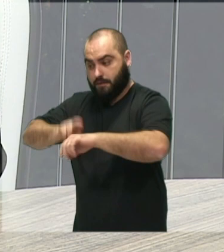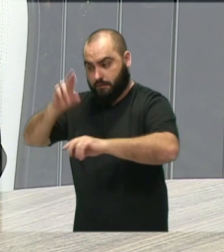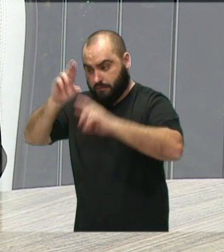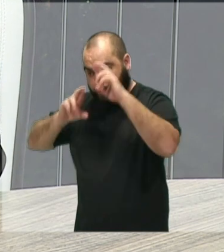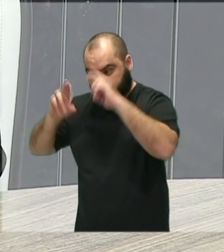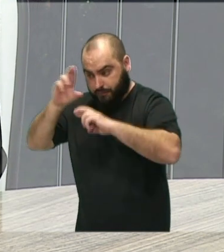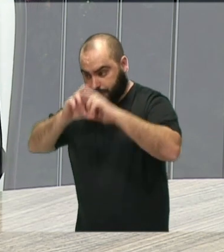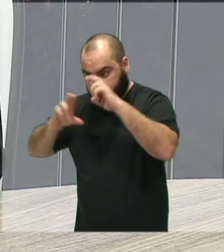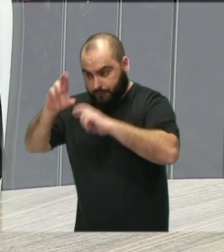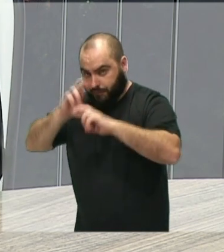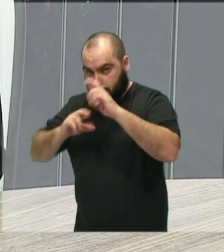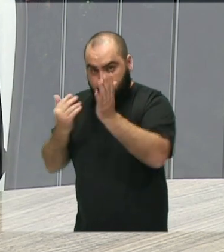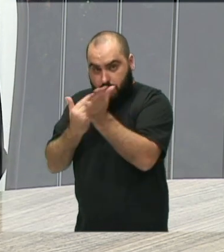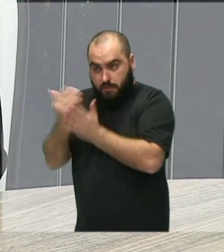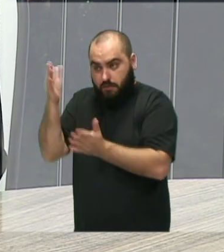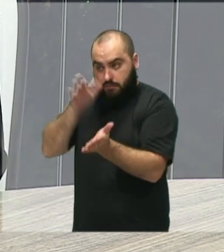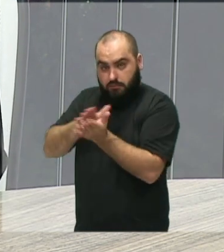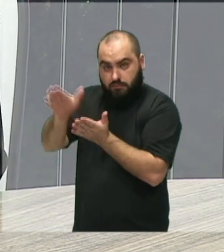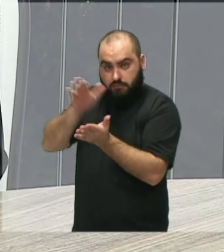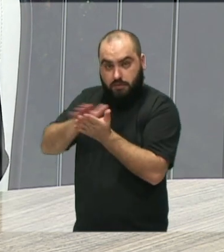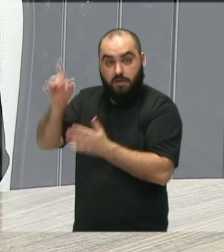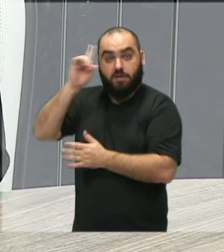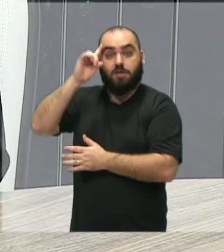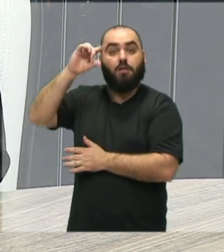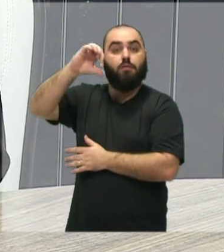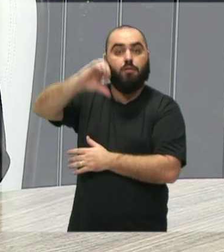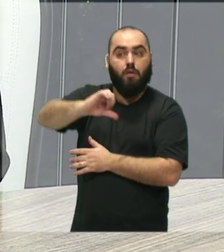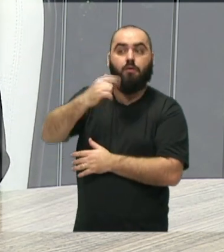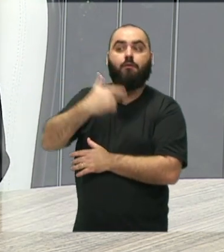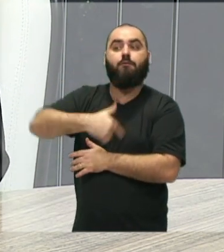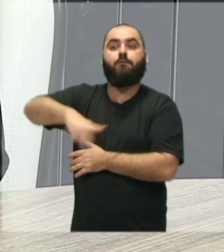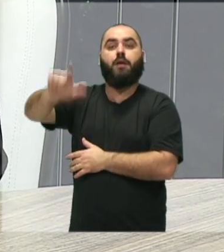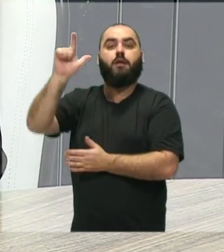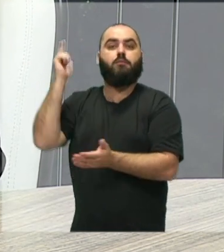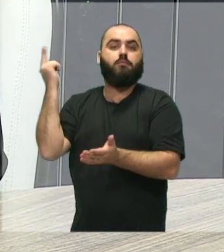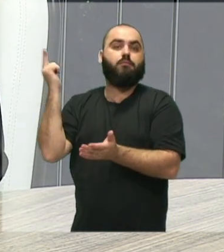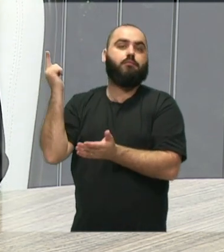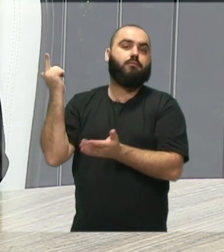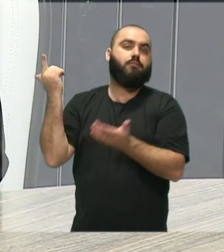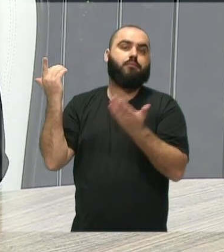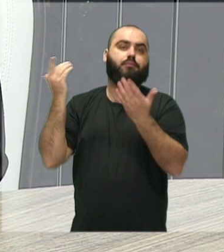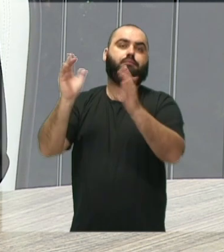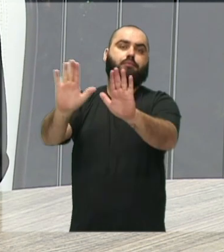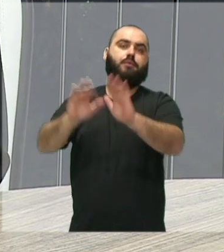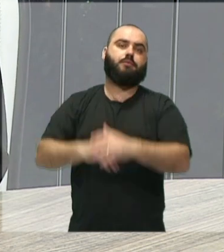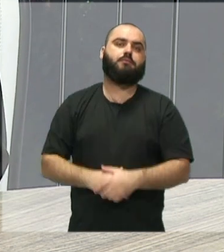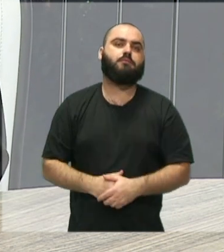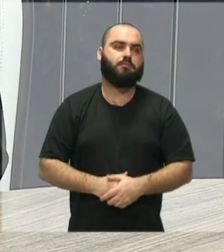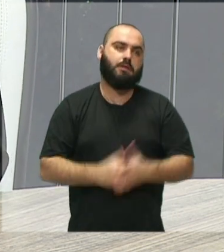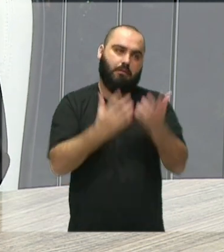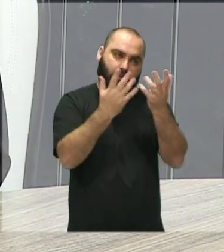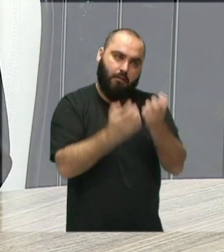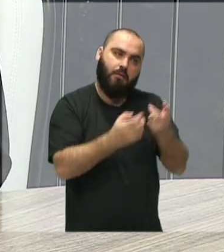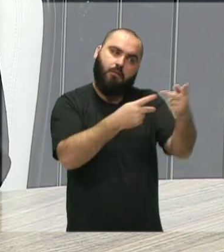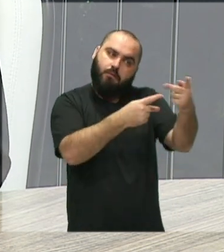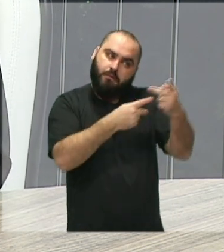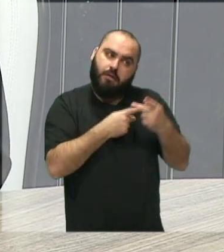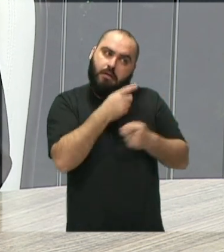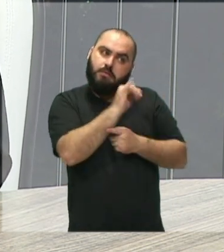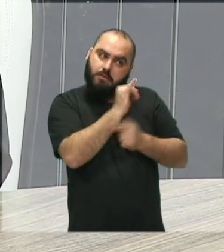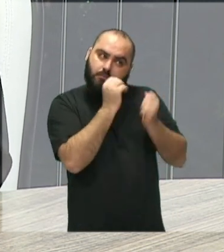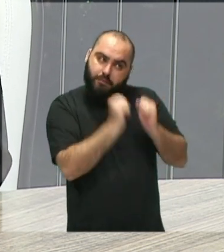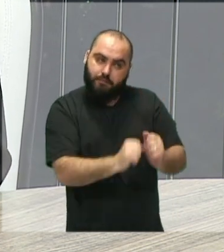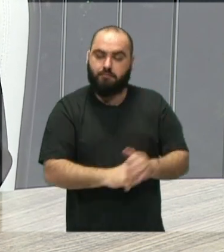começou a ser impresso e dia 9 ele vai ser publicado, né? Até gostaria de fazer um convite aqui, se me permite.